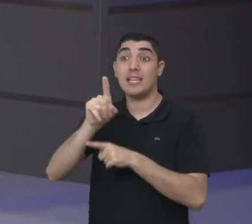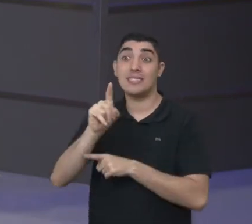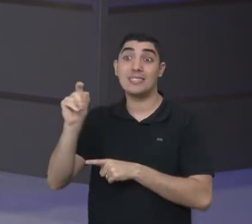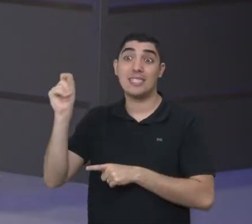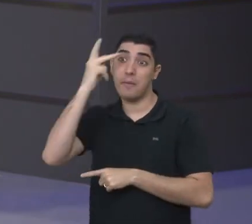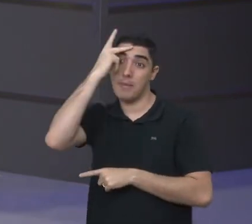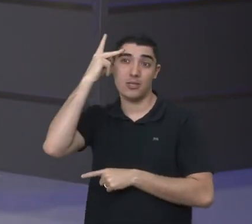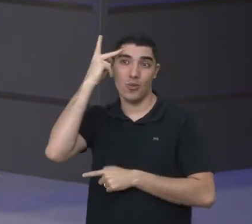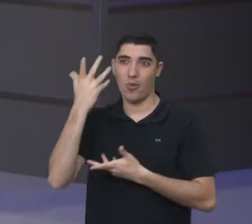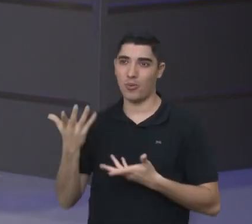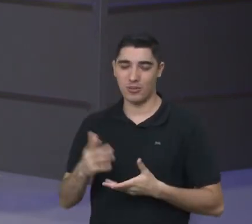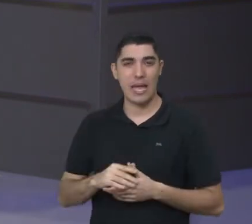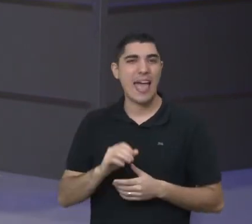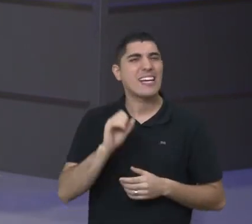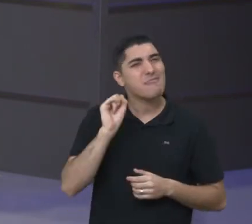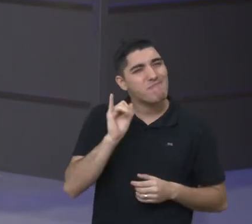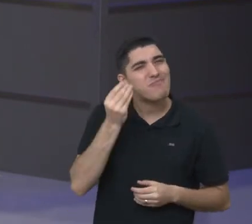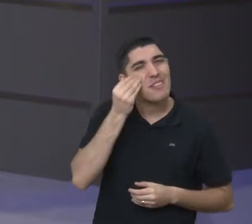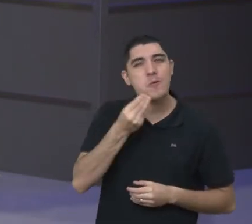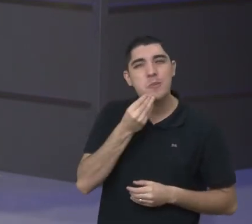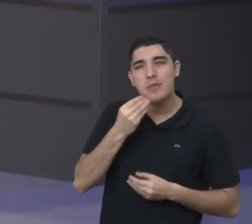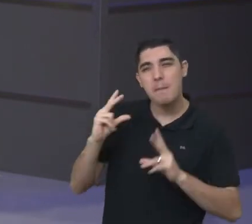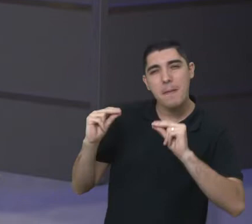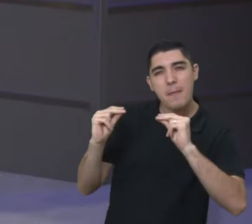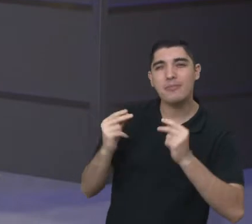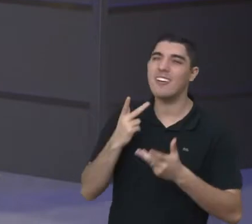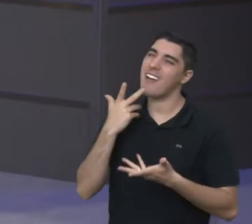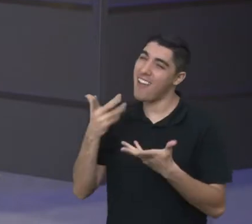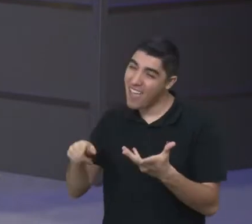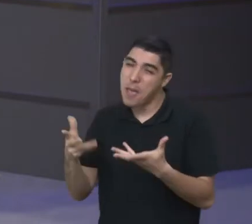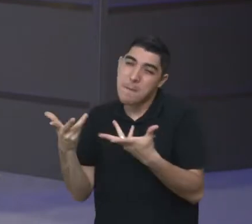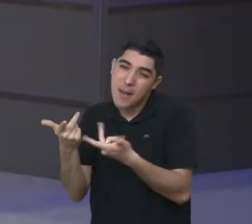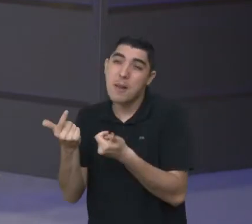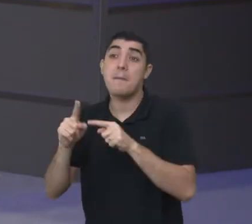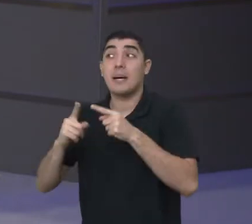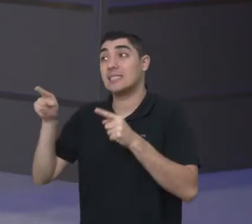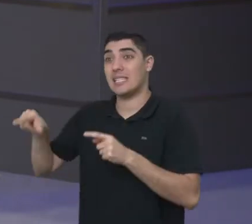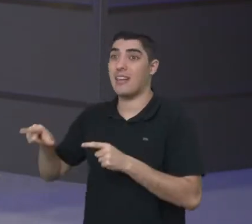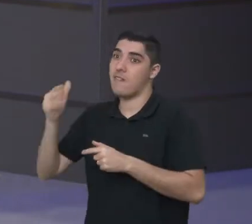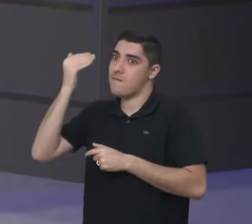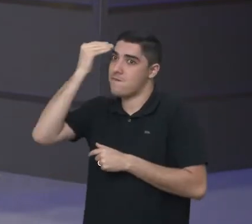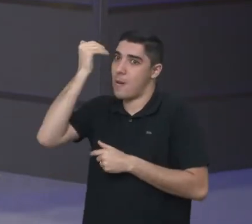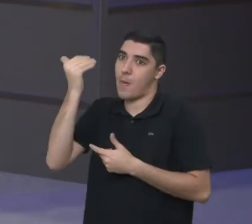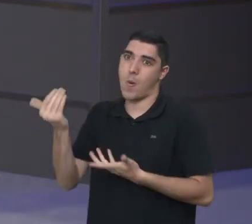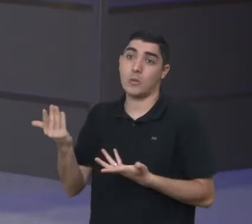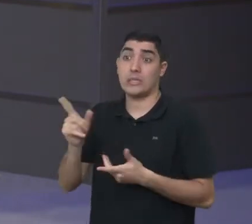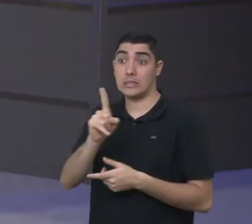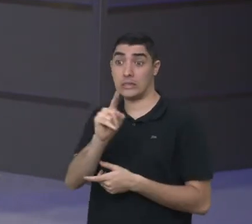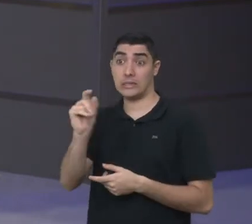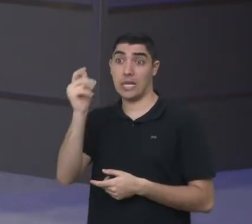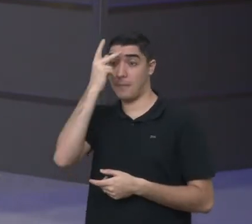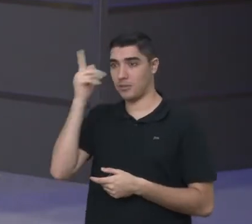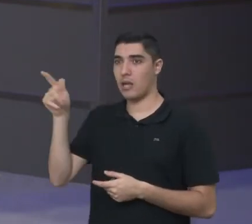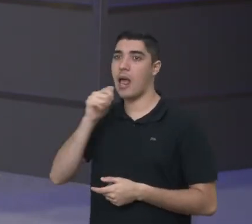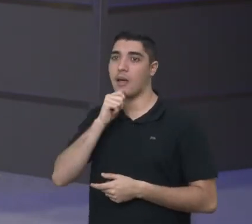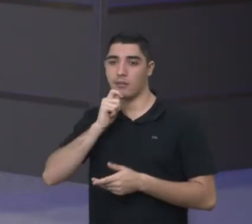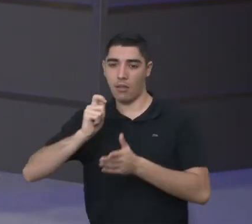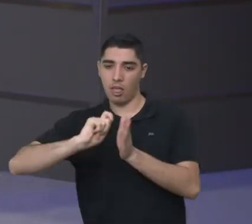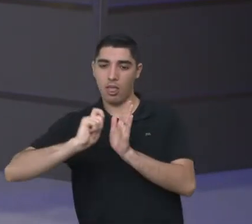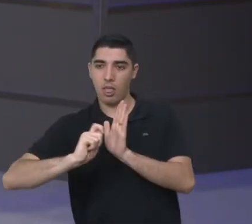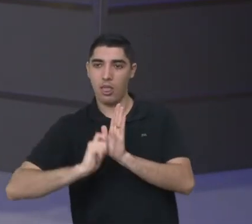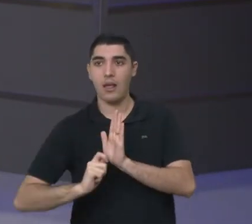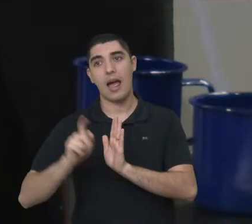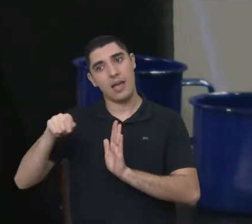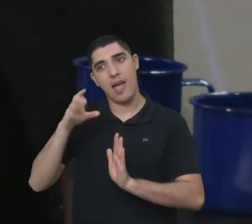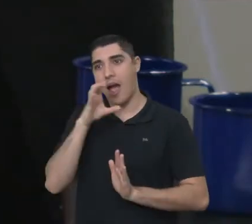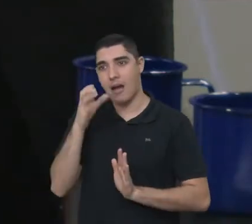né? Não, seria incrível. Mas é aquela correria, né? O cara não é uma pessoa qualquer, né? E 100 pessoas ele tem que autografar,